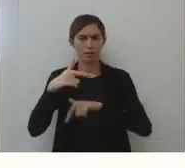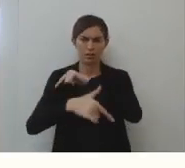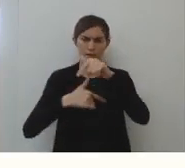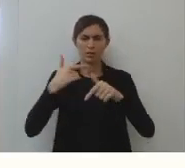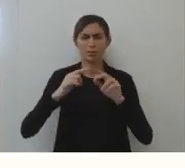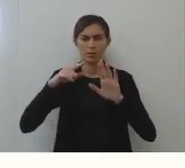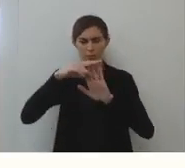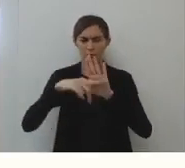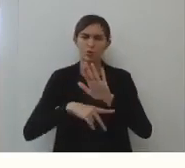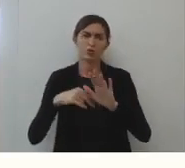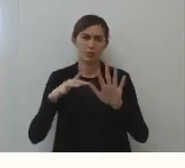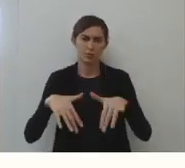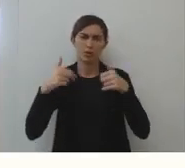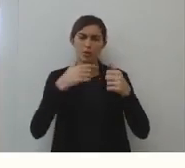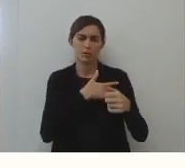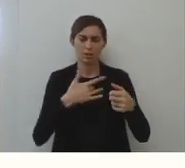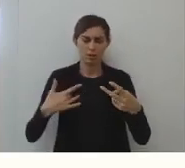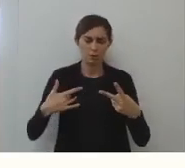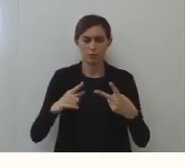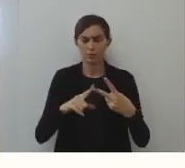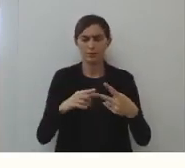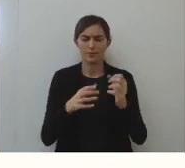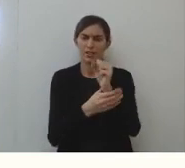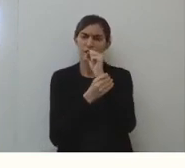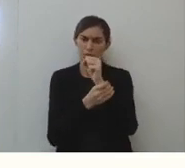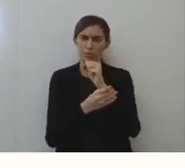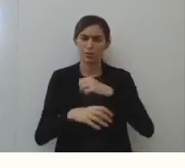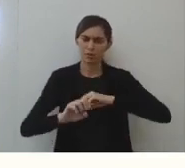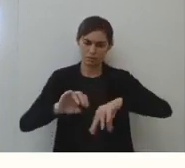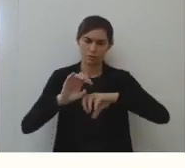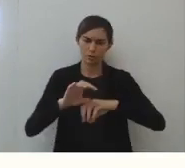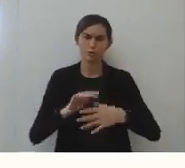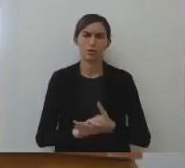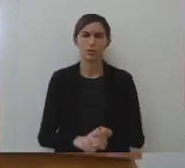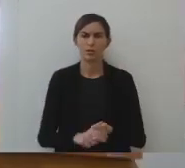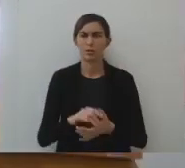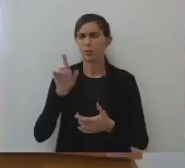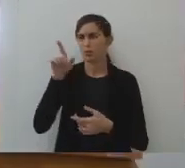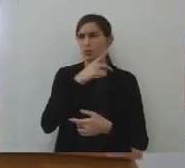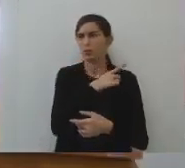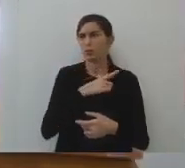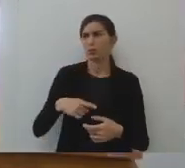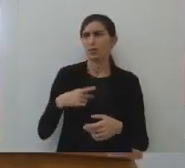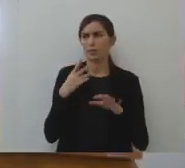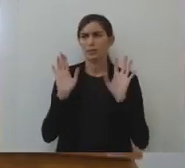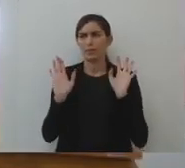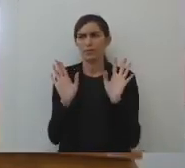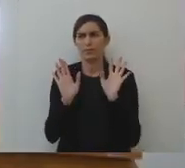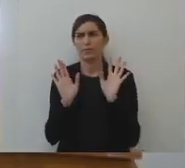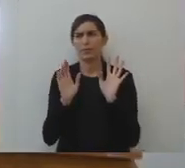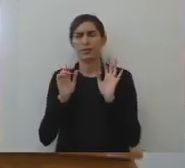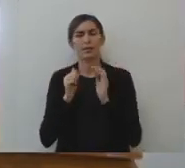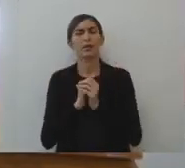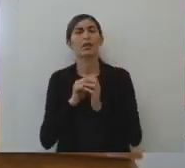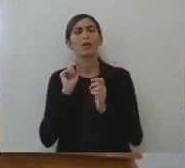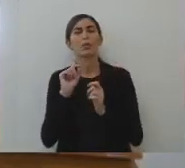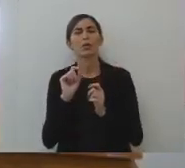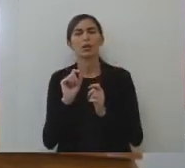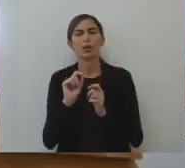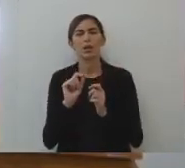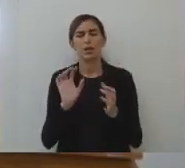trabalhando em projetos melhores como saúde, segurança ou educação? E aí o que é que ele faz? Ateia. Quer dizer,